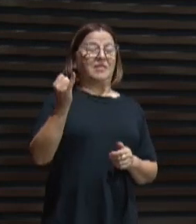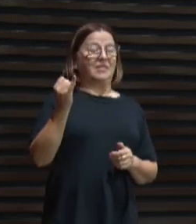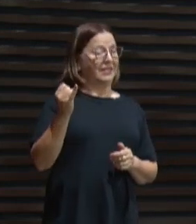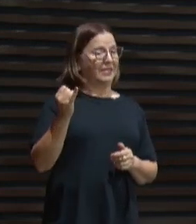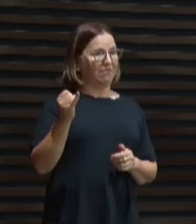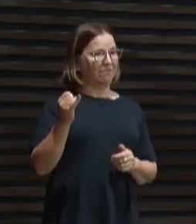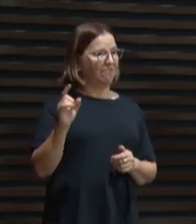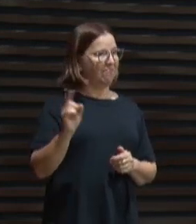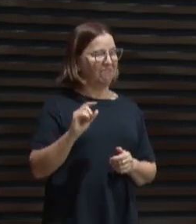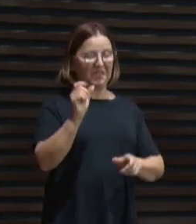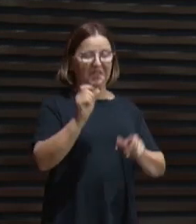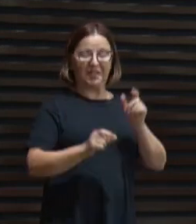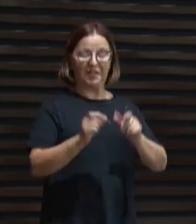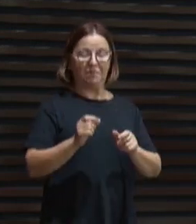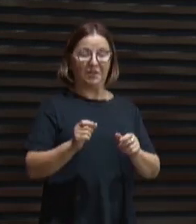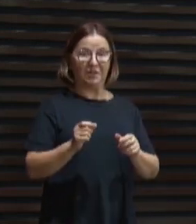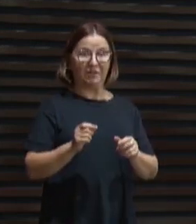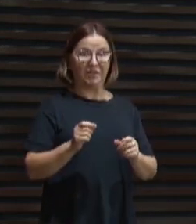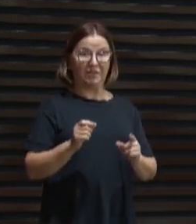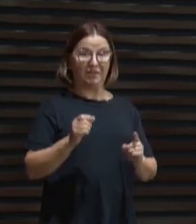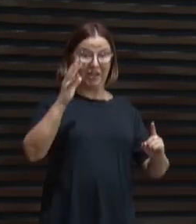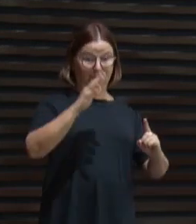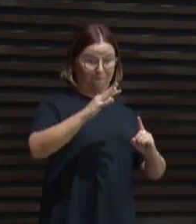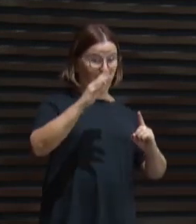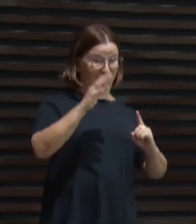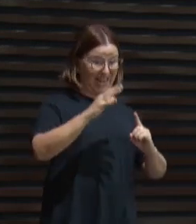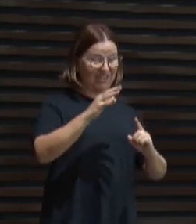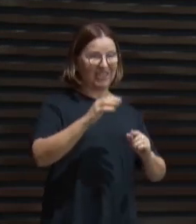nem cidadãos influentes,